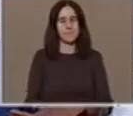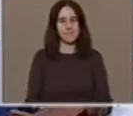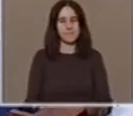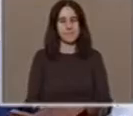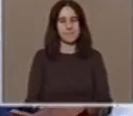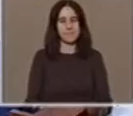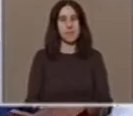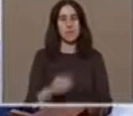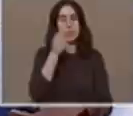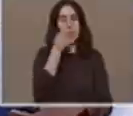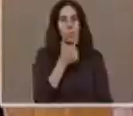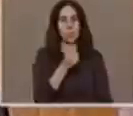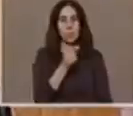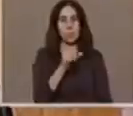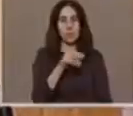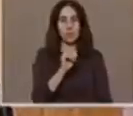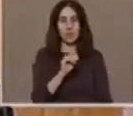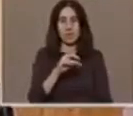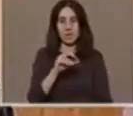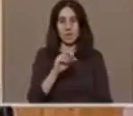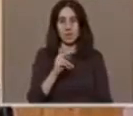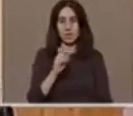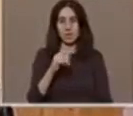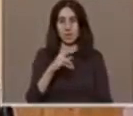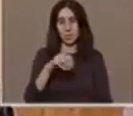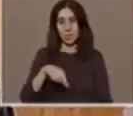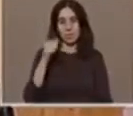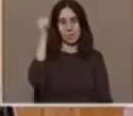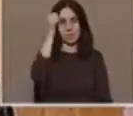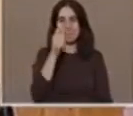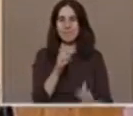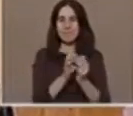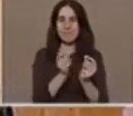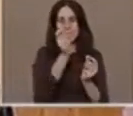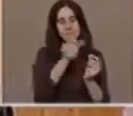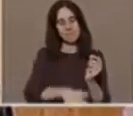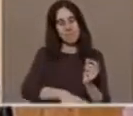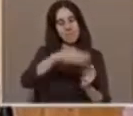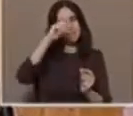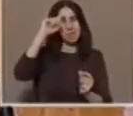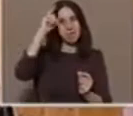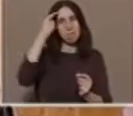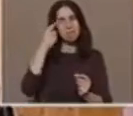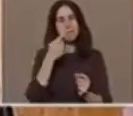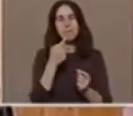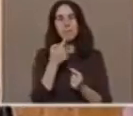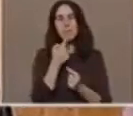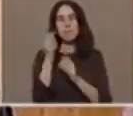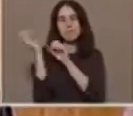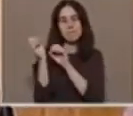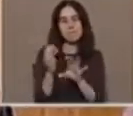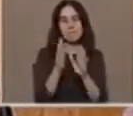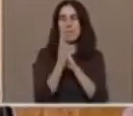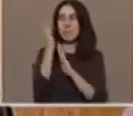Rezemos pelo Tomás Castro, que vai ser batizado hoje, para que cresça em sabedoria e graça diante de Deus e dos